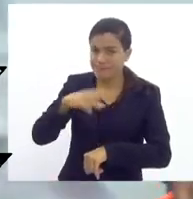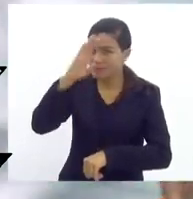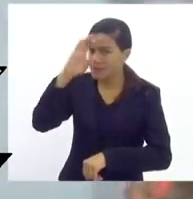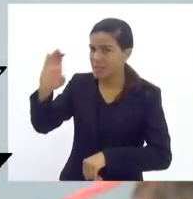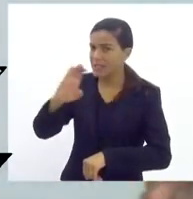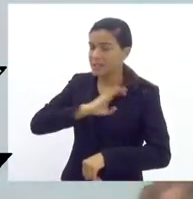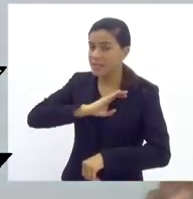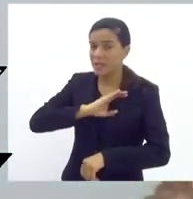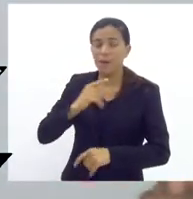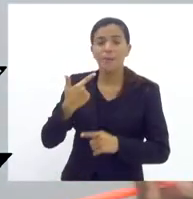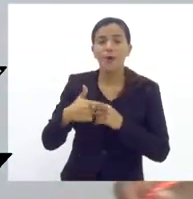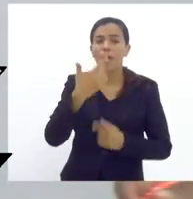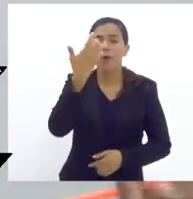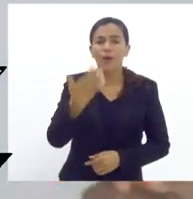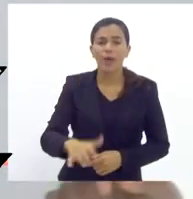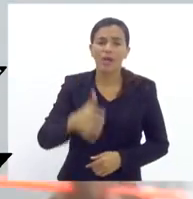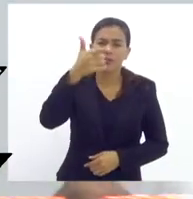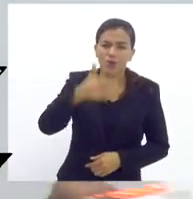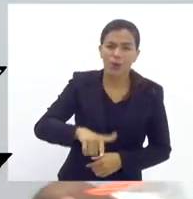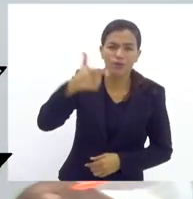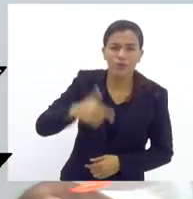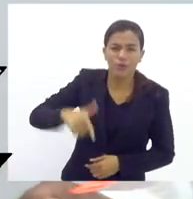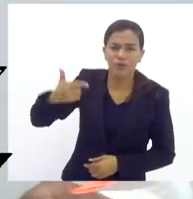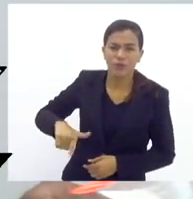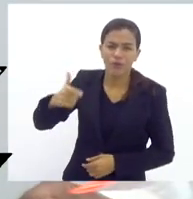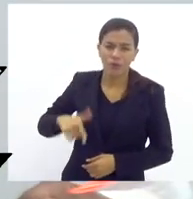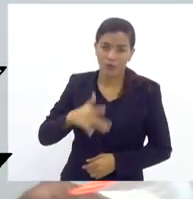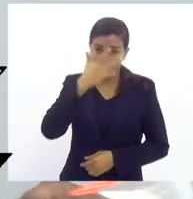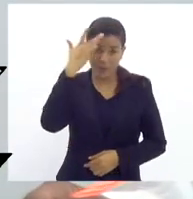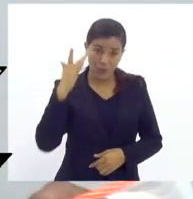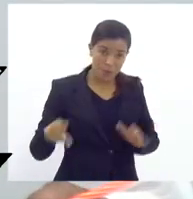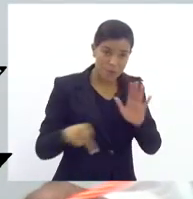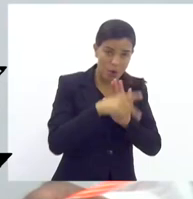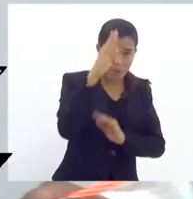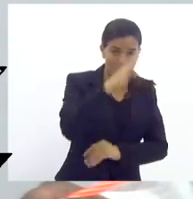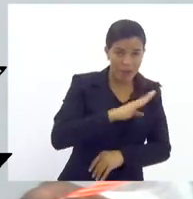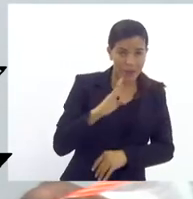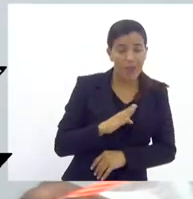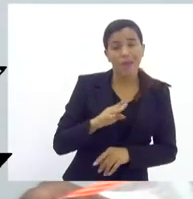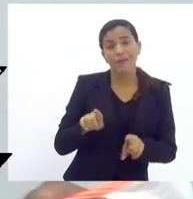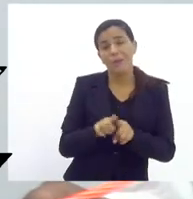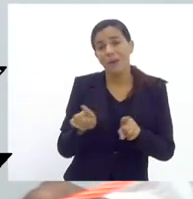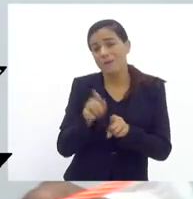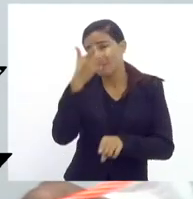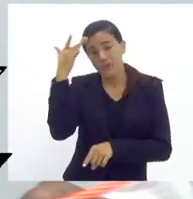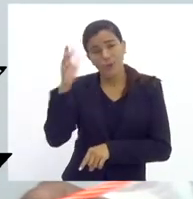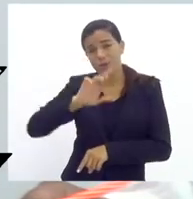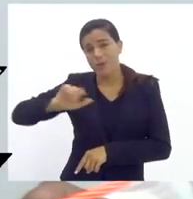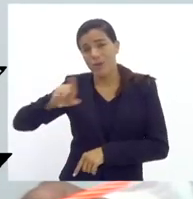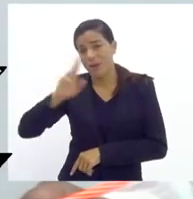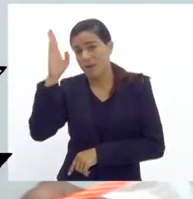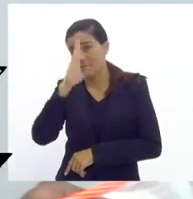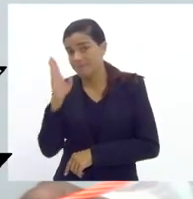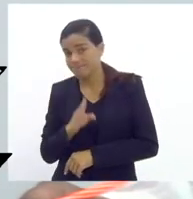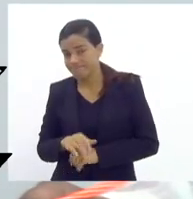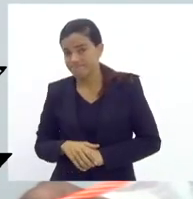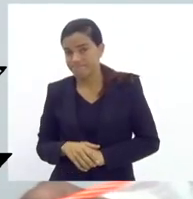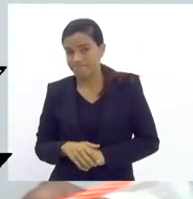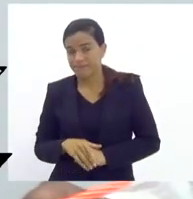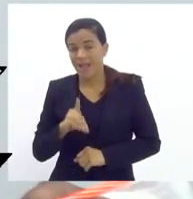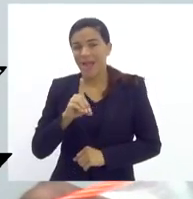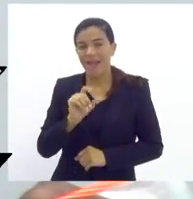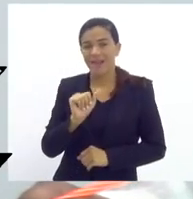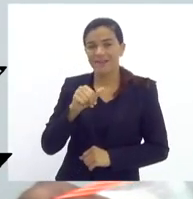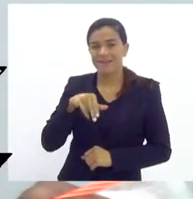eu não quero que aconteça mais nem com quem anda aqui muito menos com quem não é daqui a